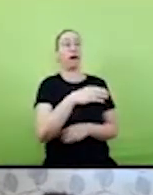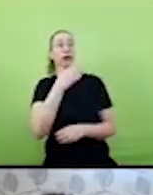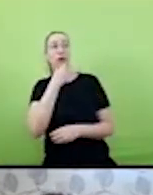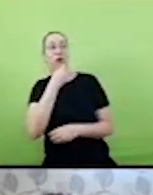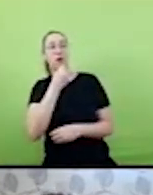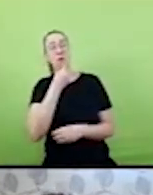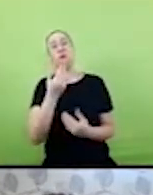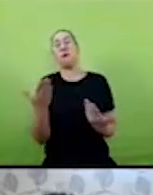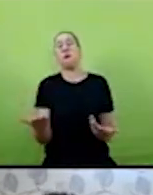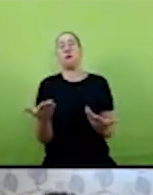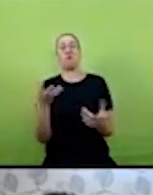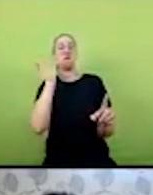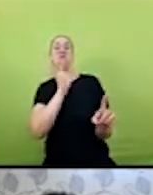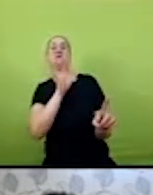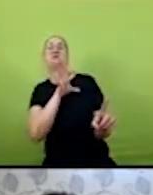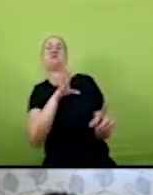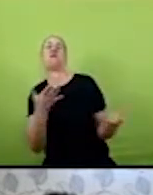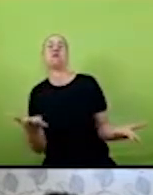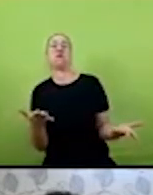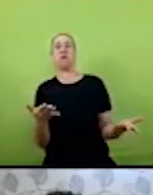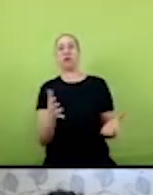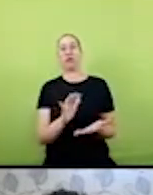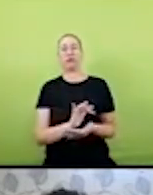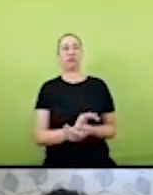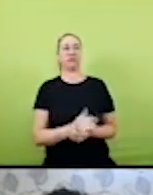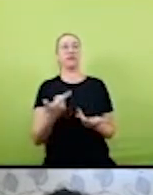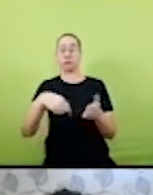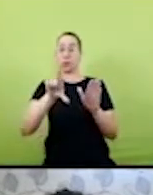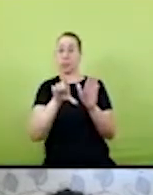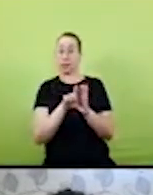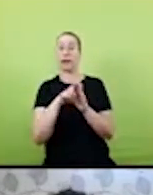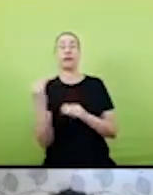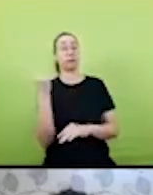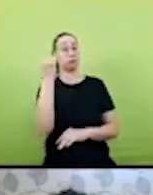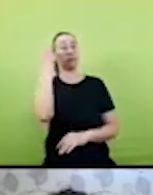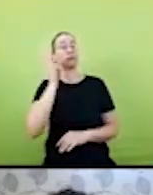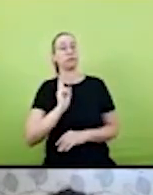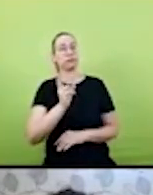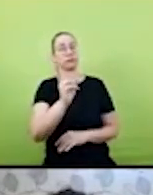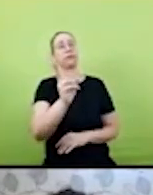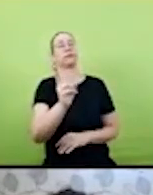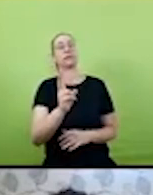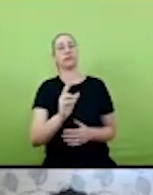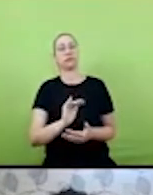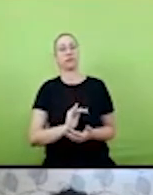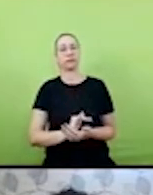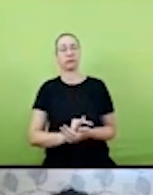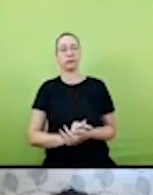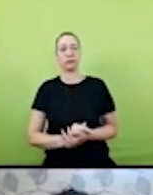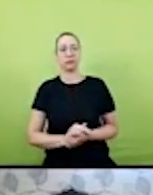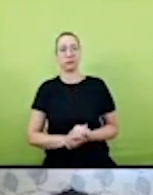academias, né, essa lei, ela trata basicamente disso. E a Lei Maria da Penha, né, que pode passar, a gente vai passar